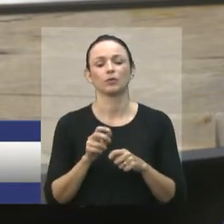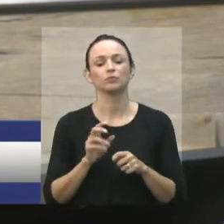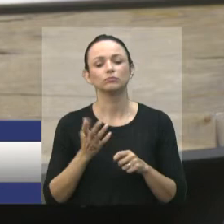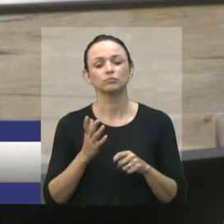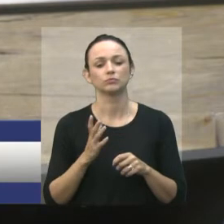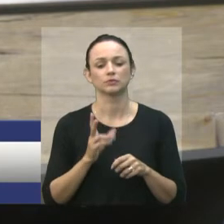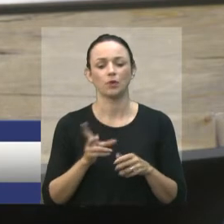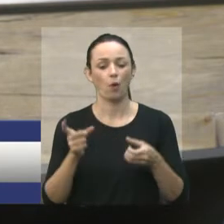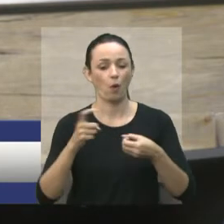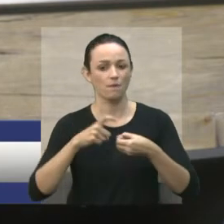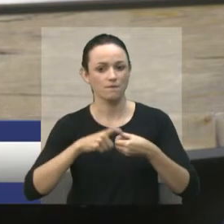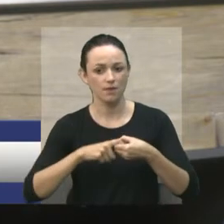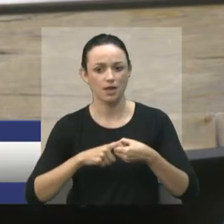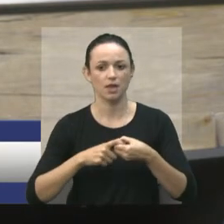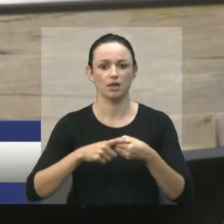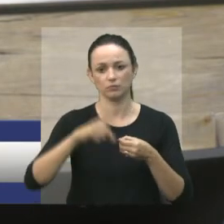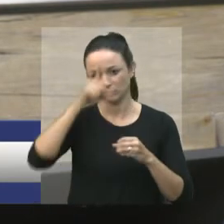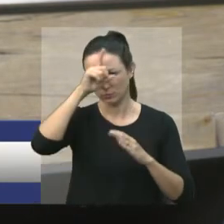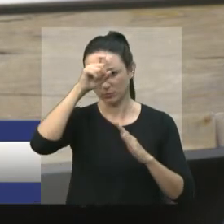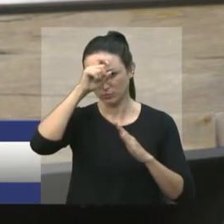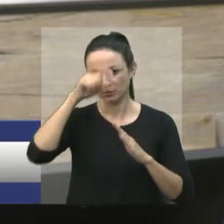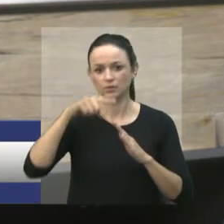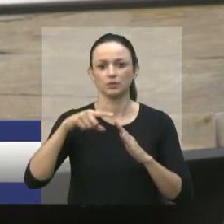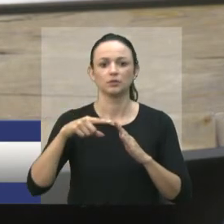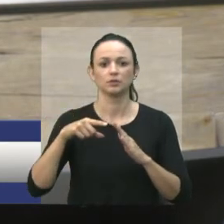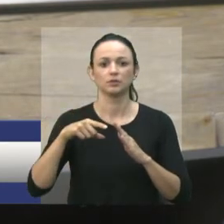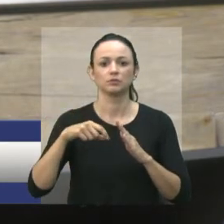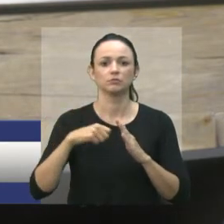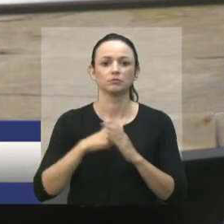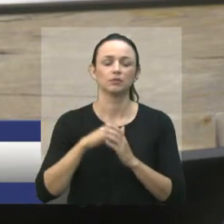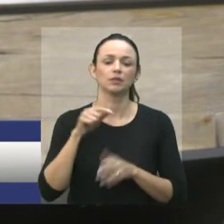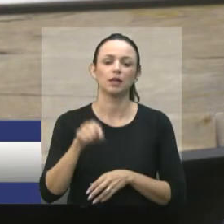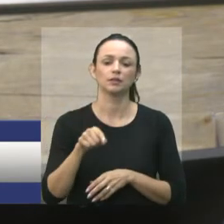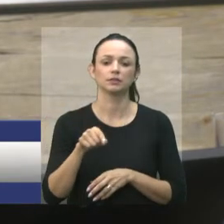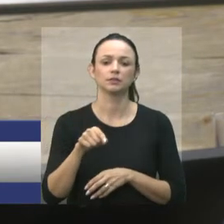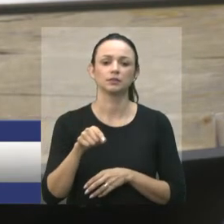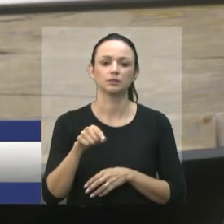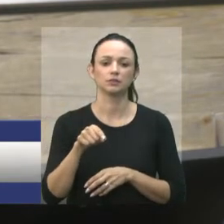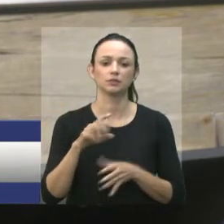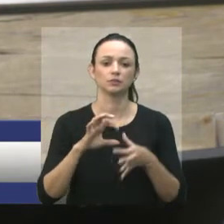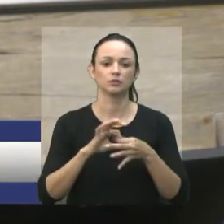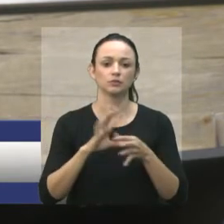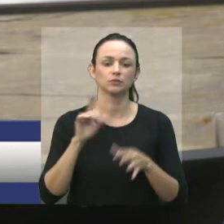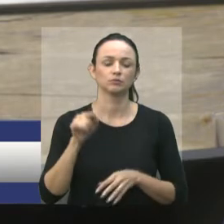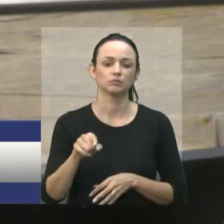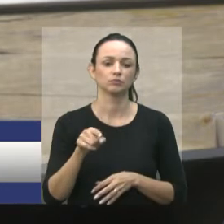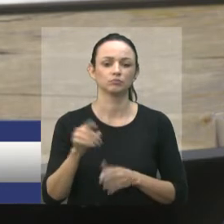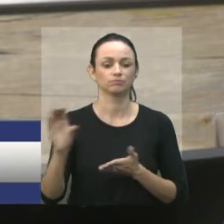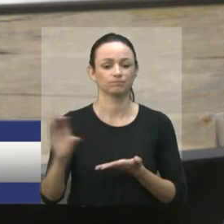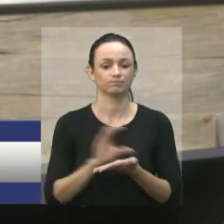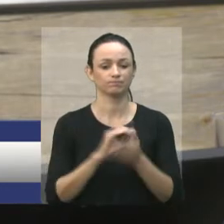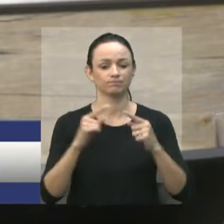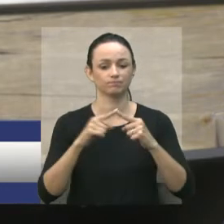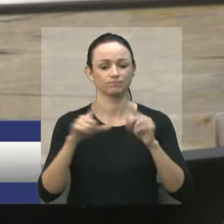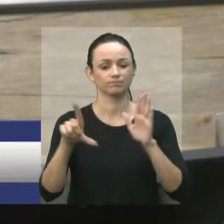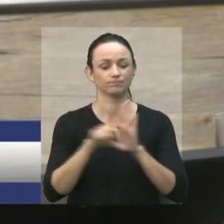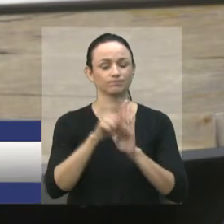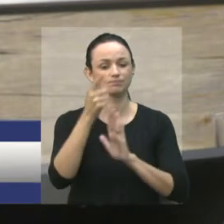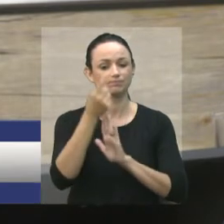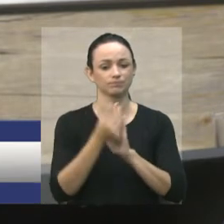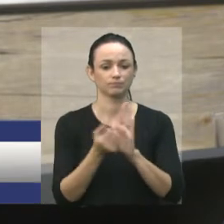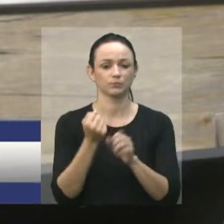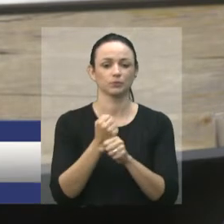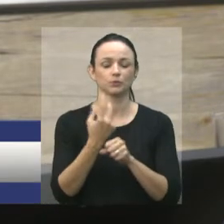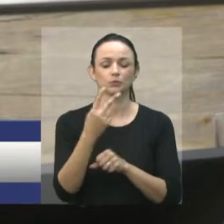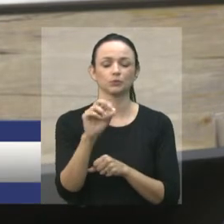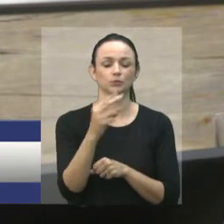com a Irmandade de Misericórdia de Jaú, prevendo que sejam deixados os recursos correspondentes na lei orçamentária para o